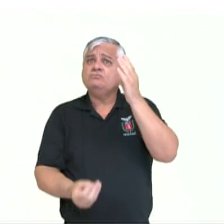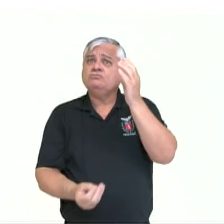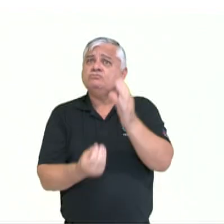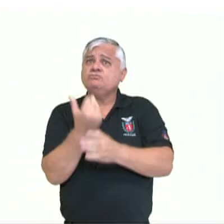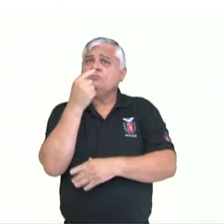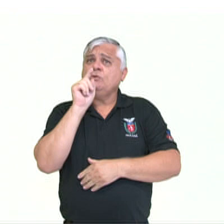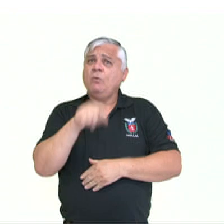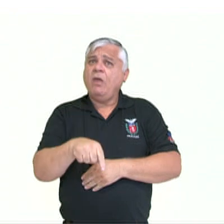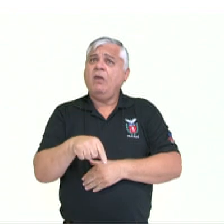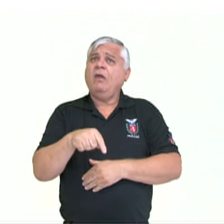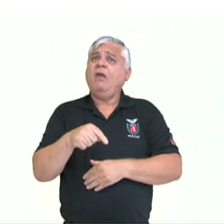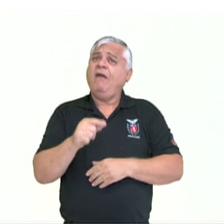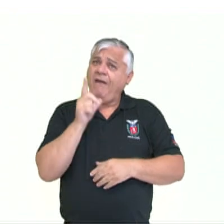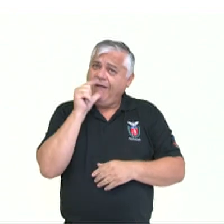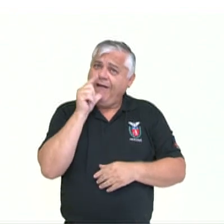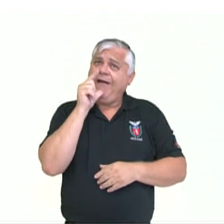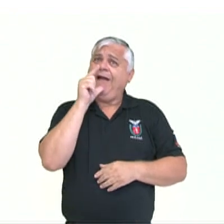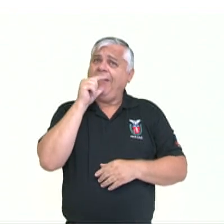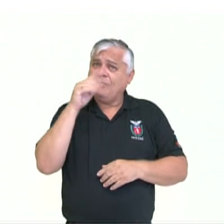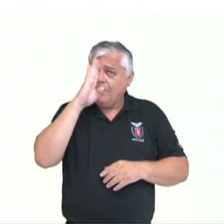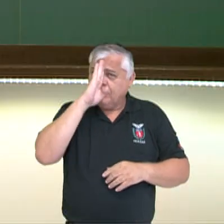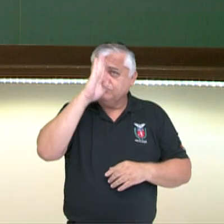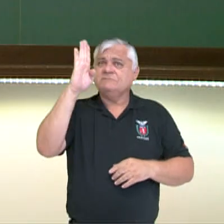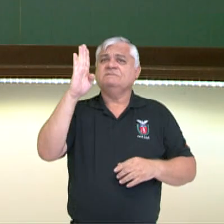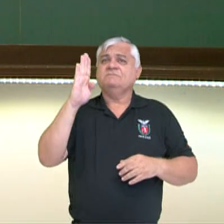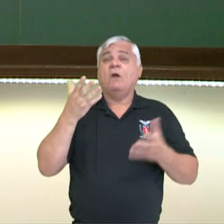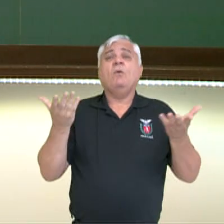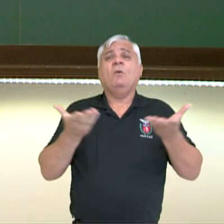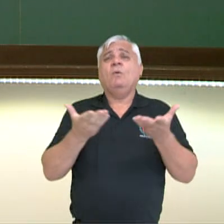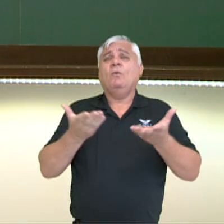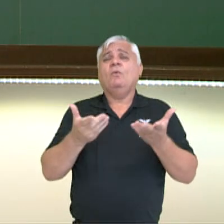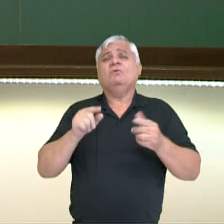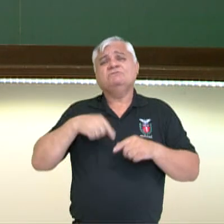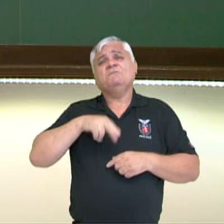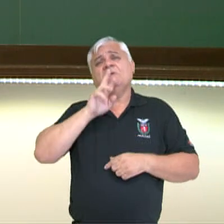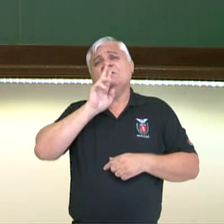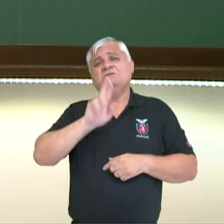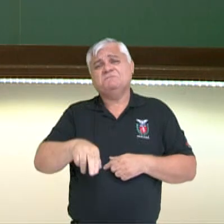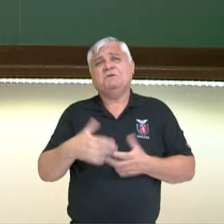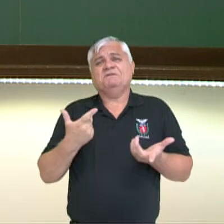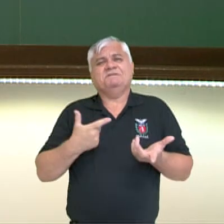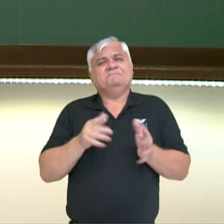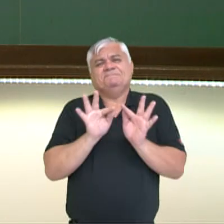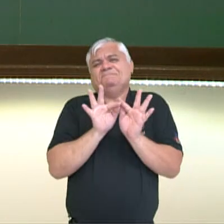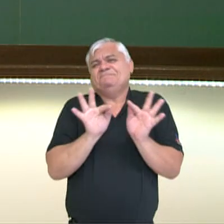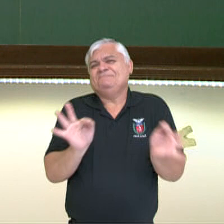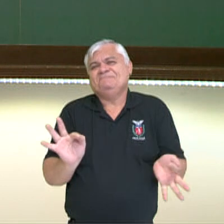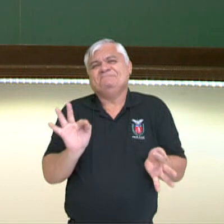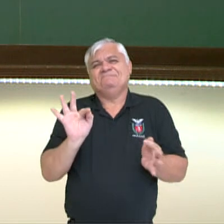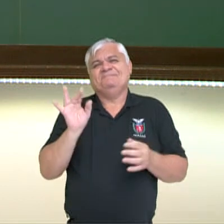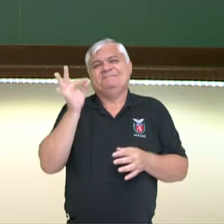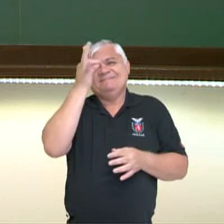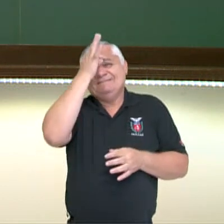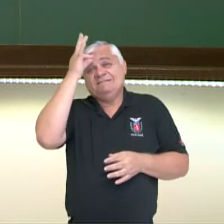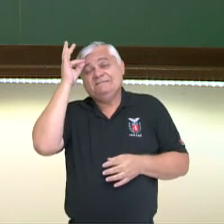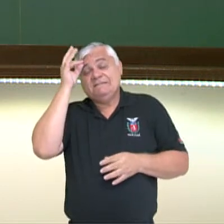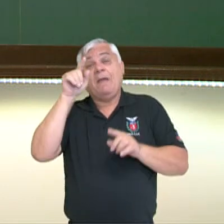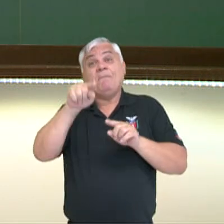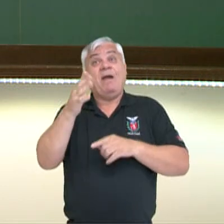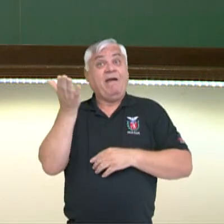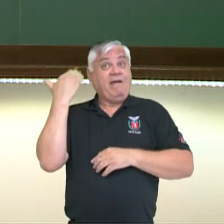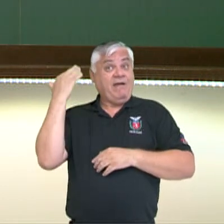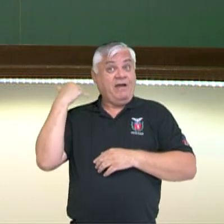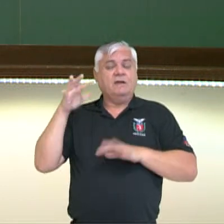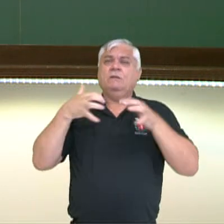água. Então, essa, apesar de ser hoje para a gente uma resposta até um pouco ingênua, partia de uma